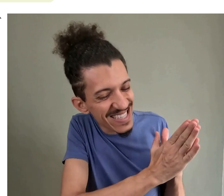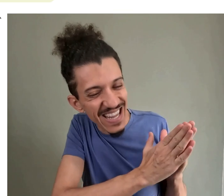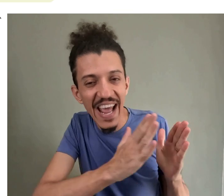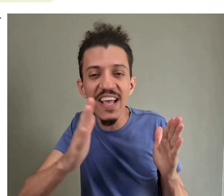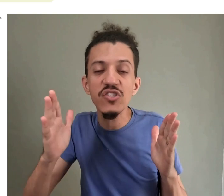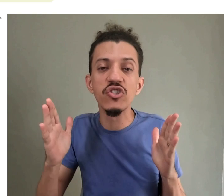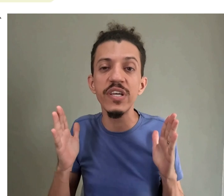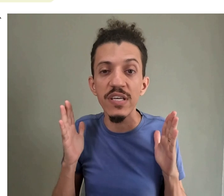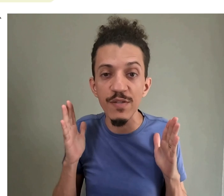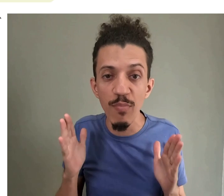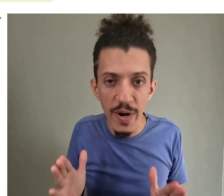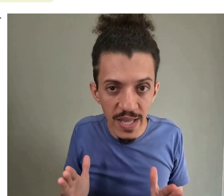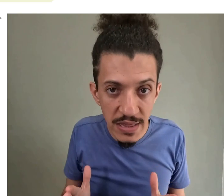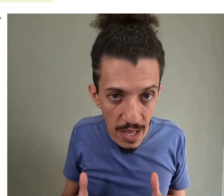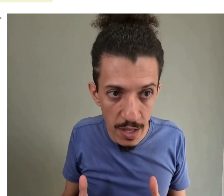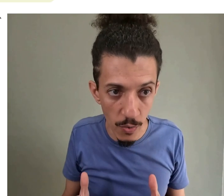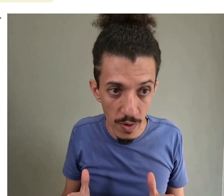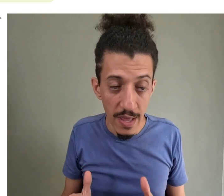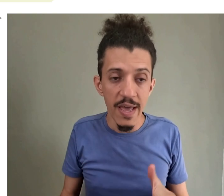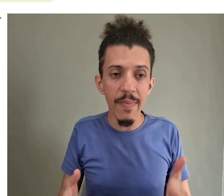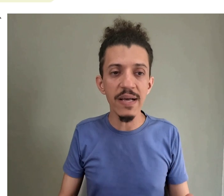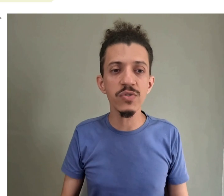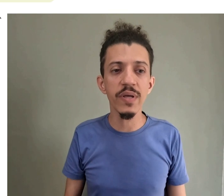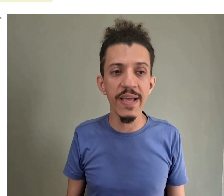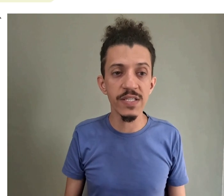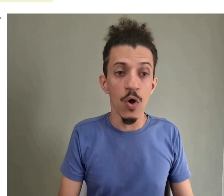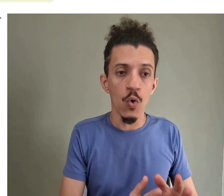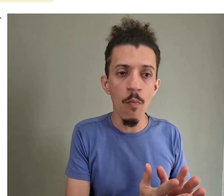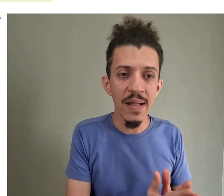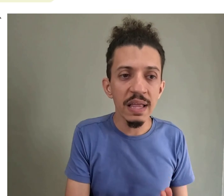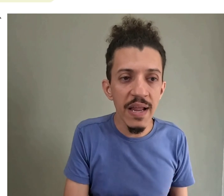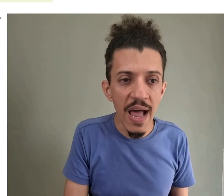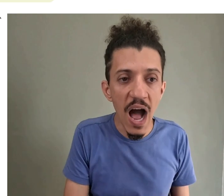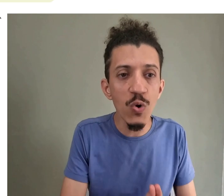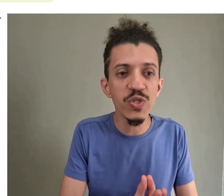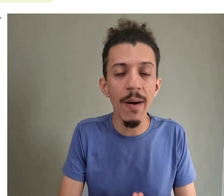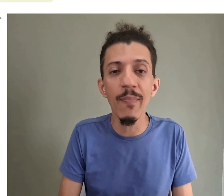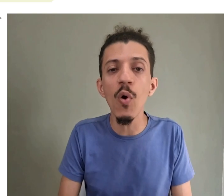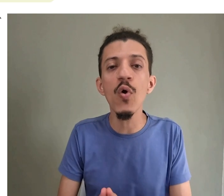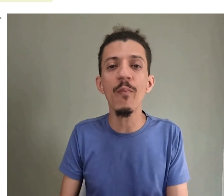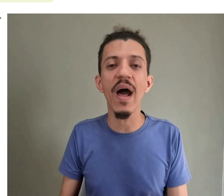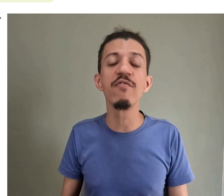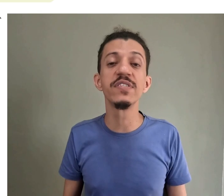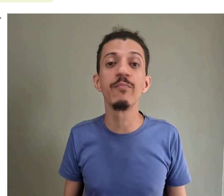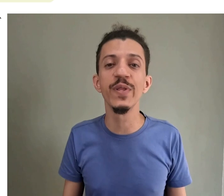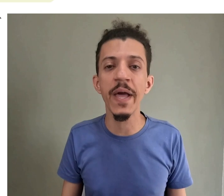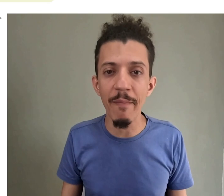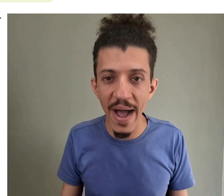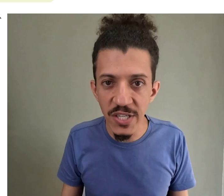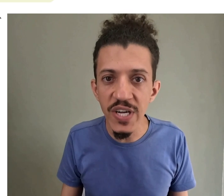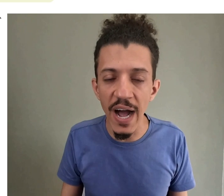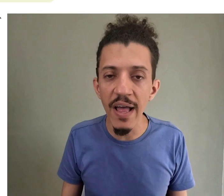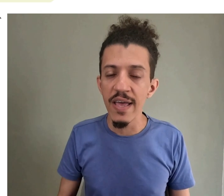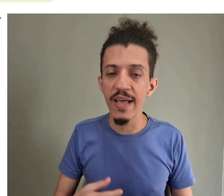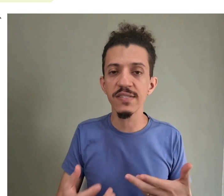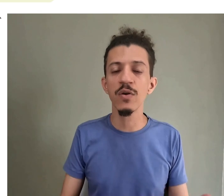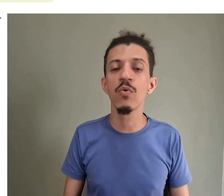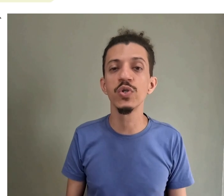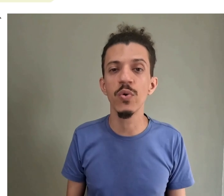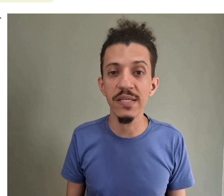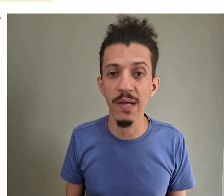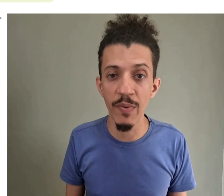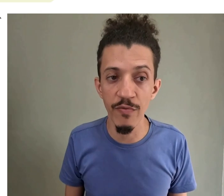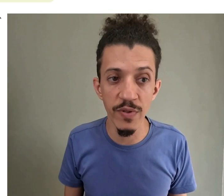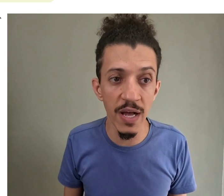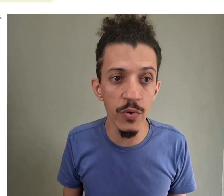desses 3 dias por inteiro. E mais do que isso, com material de apoio para você poder baixar e assim